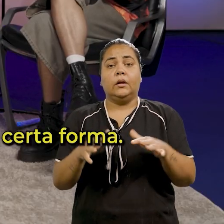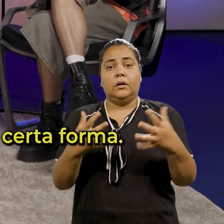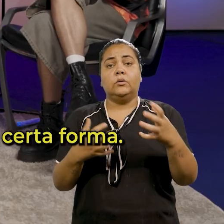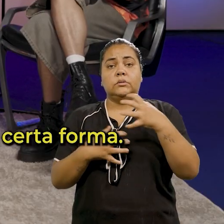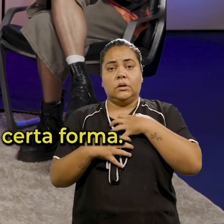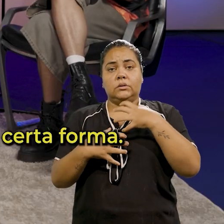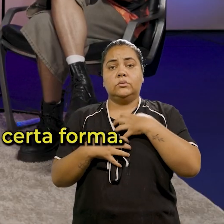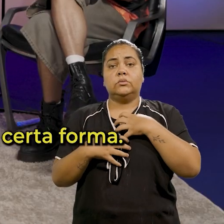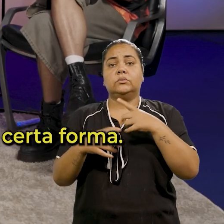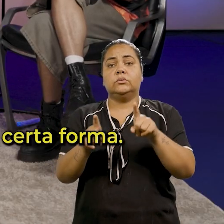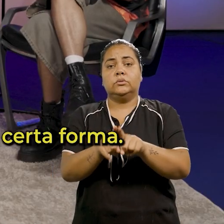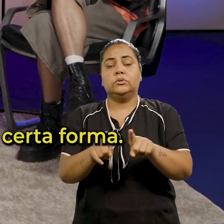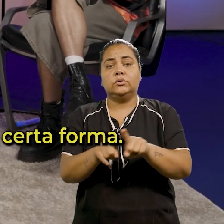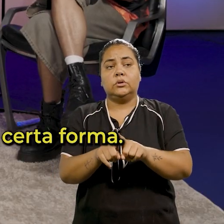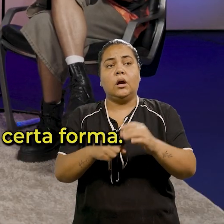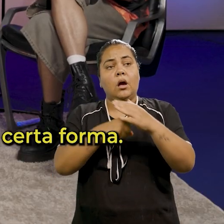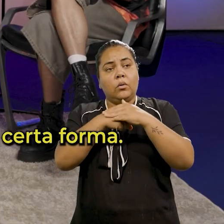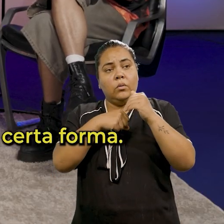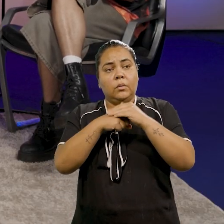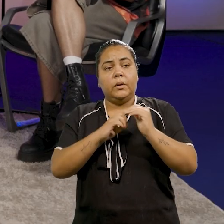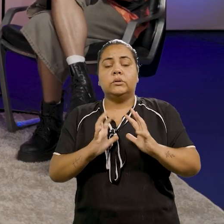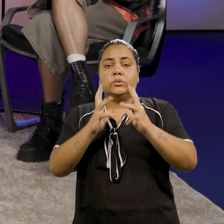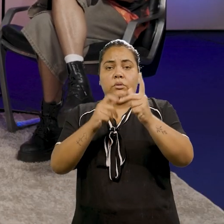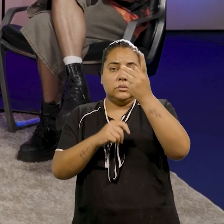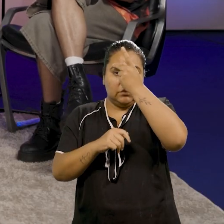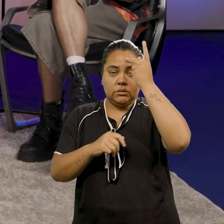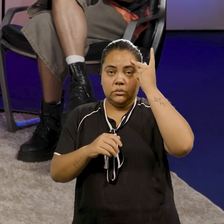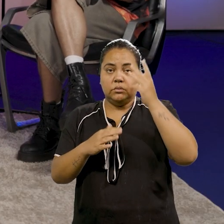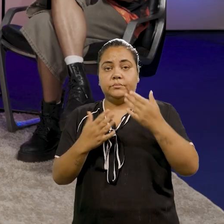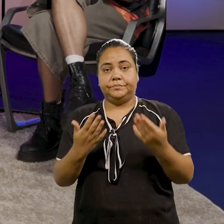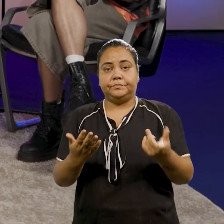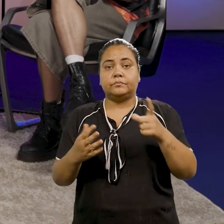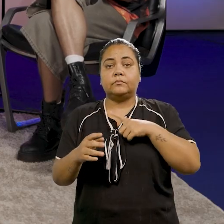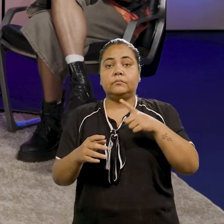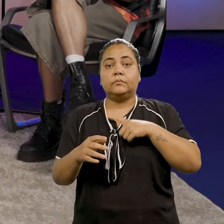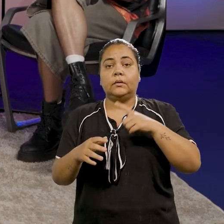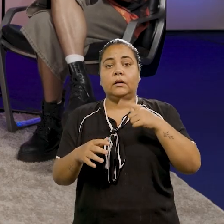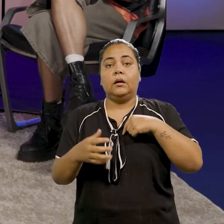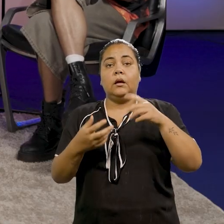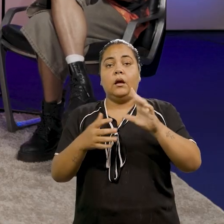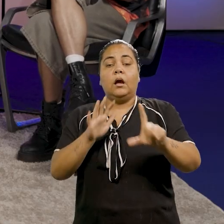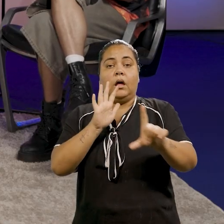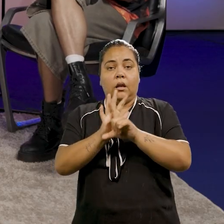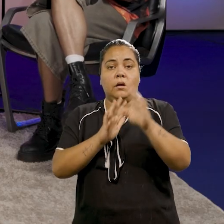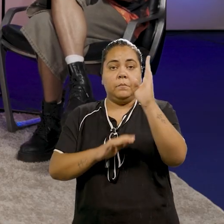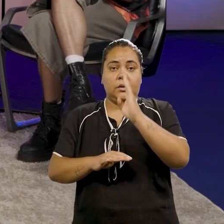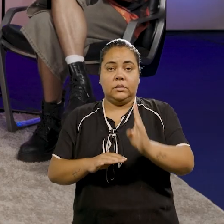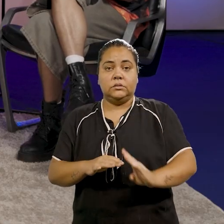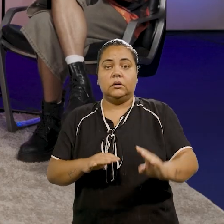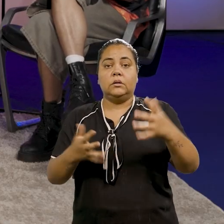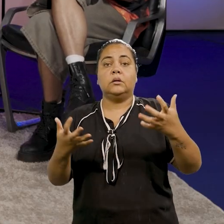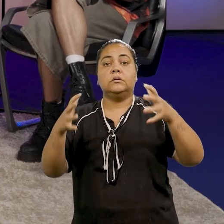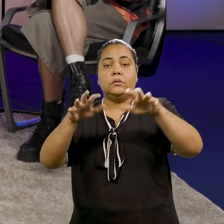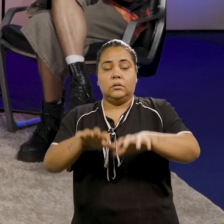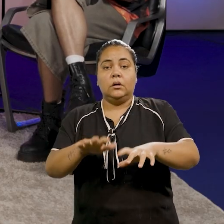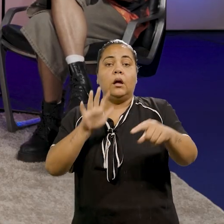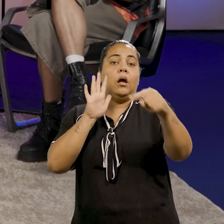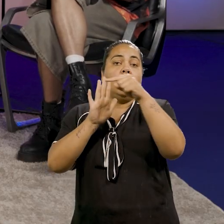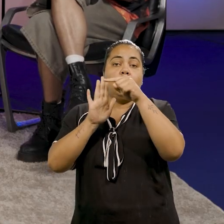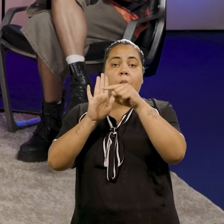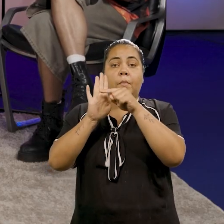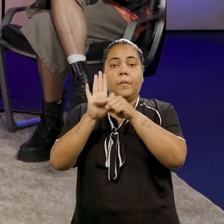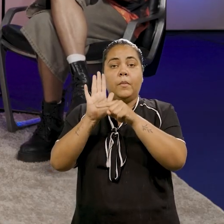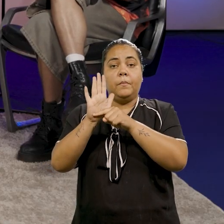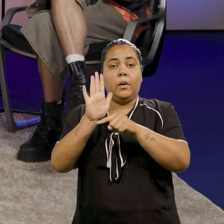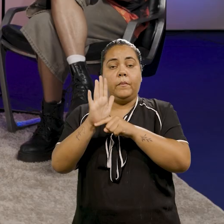senso de acolhimento de todo mundo, né, de certa forma. Sim. A Lei Brasileira de Inclusão, ela traz ali em